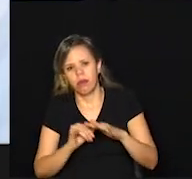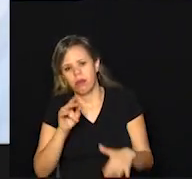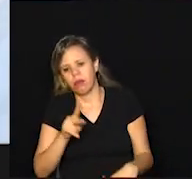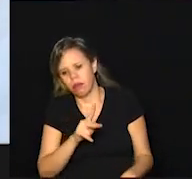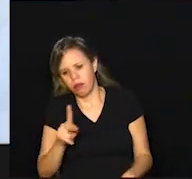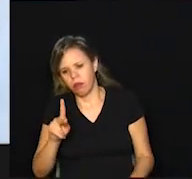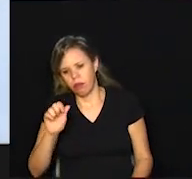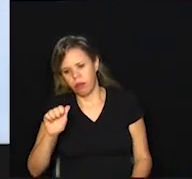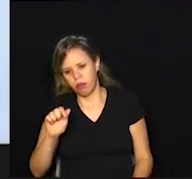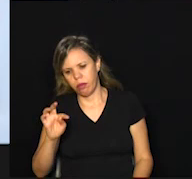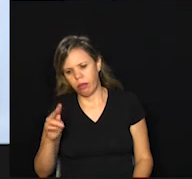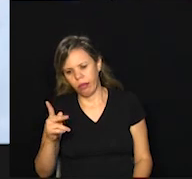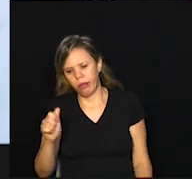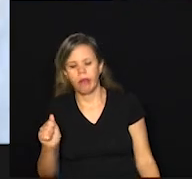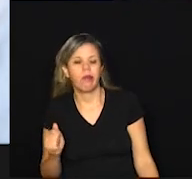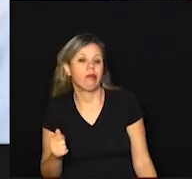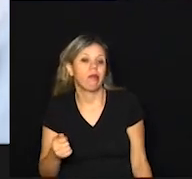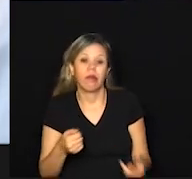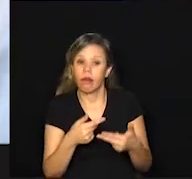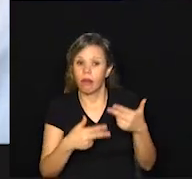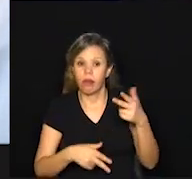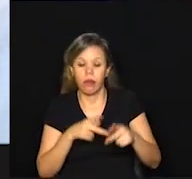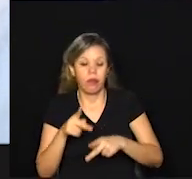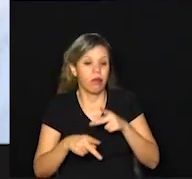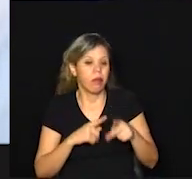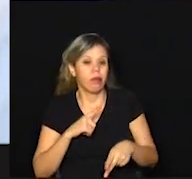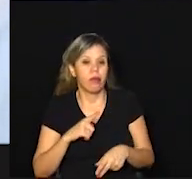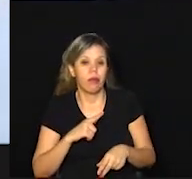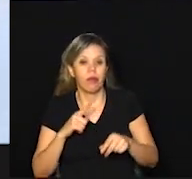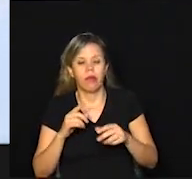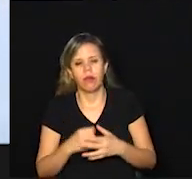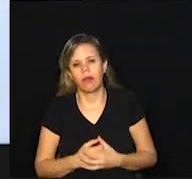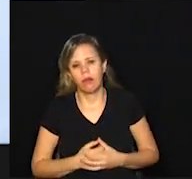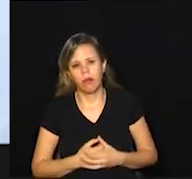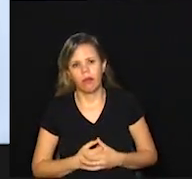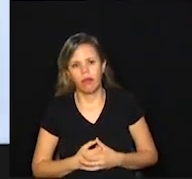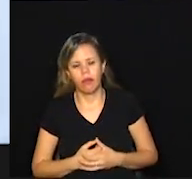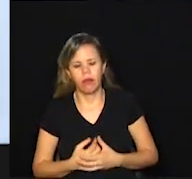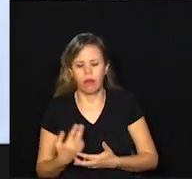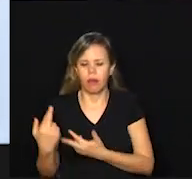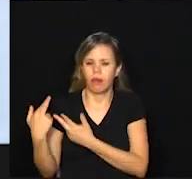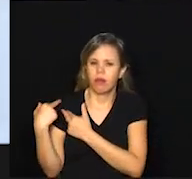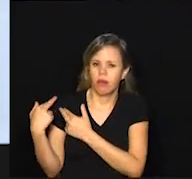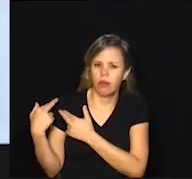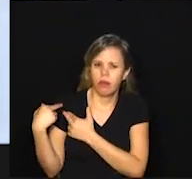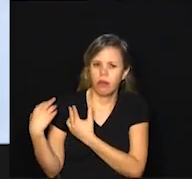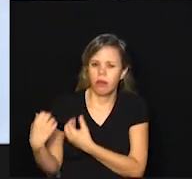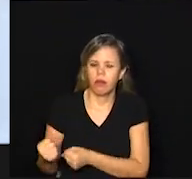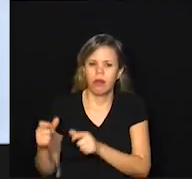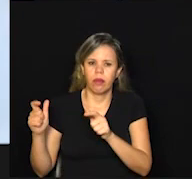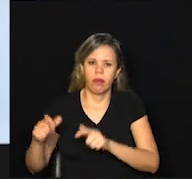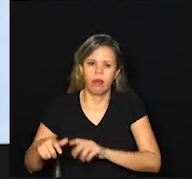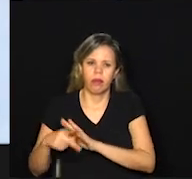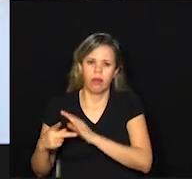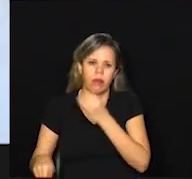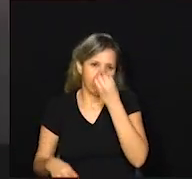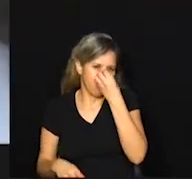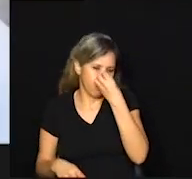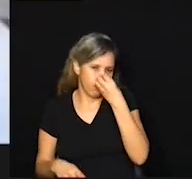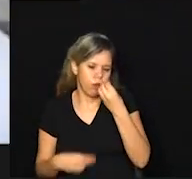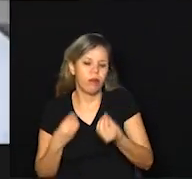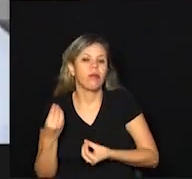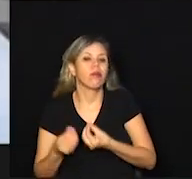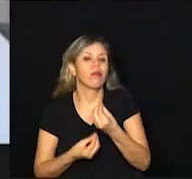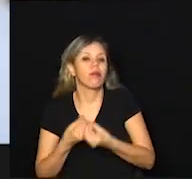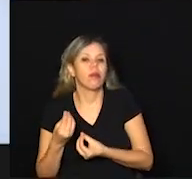Anchieta não estão porque assim essas pessoas estão tendo que ficar e responsabilizados por eles Oi e